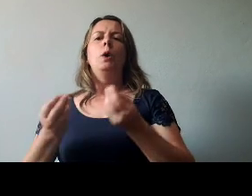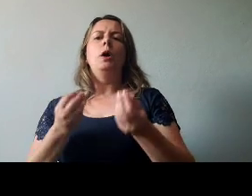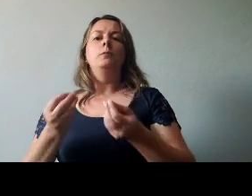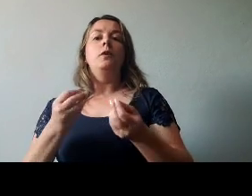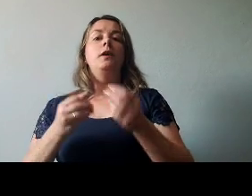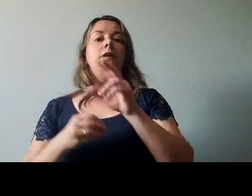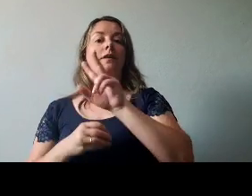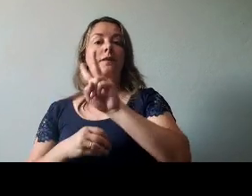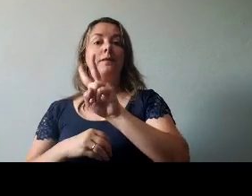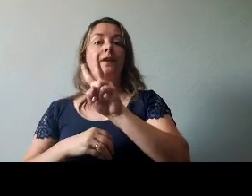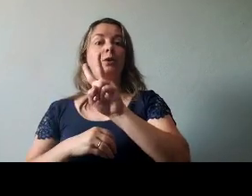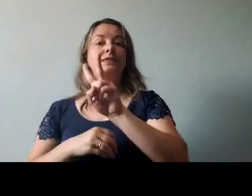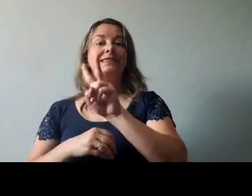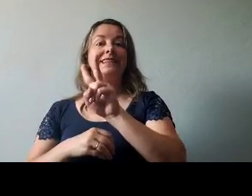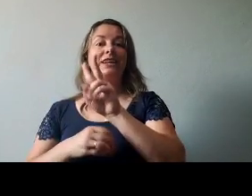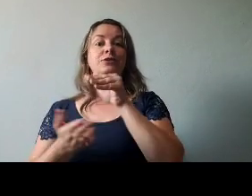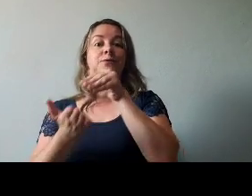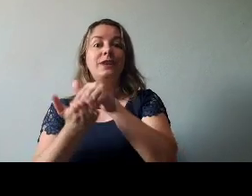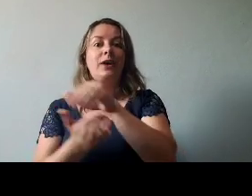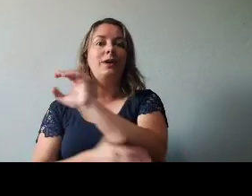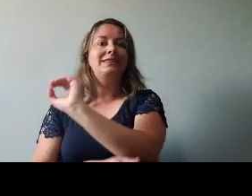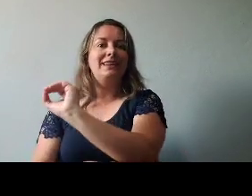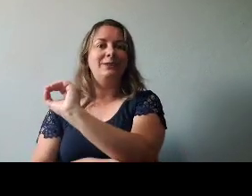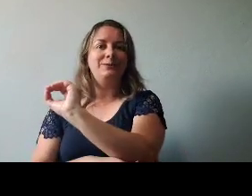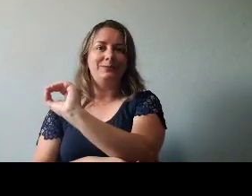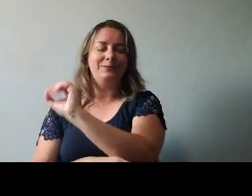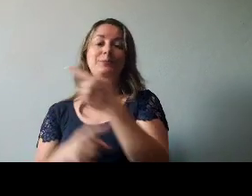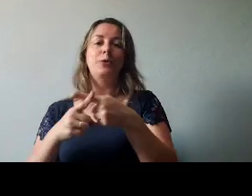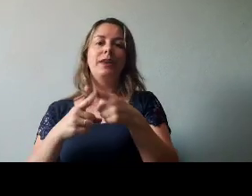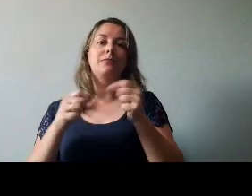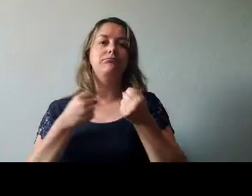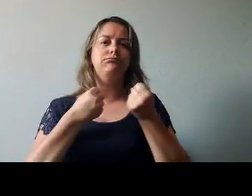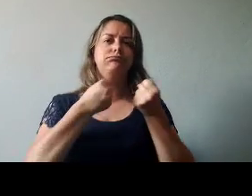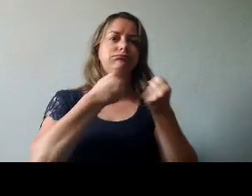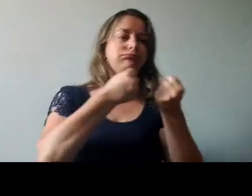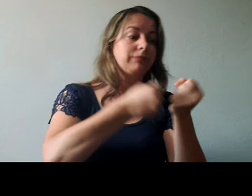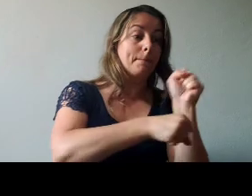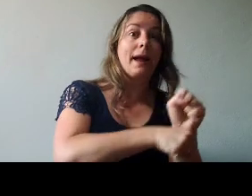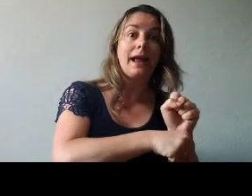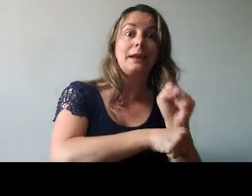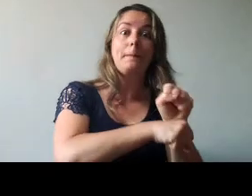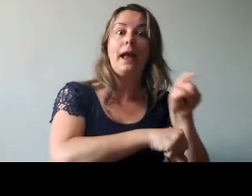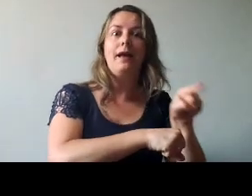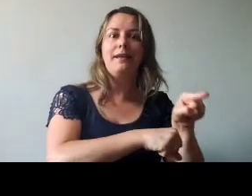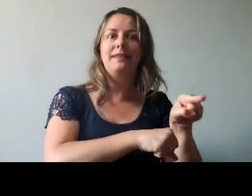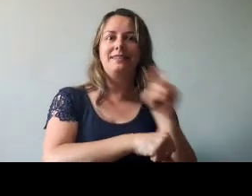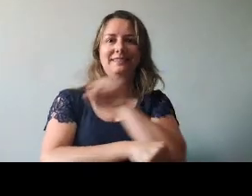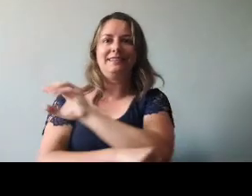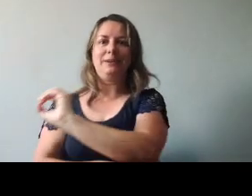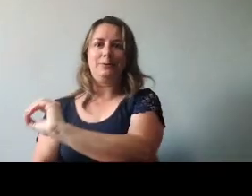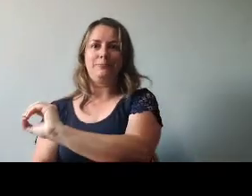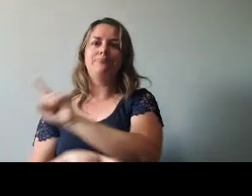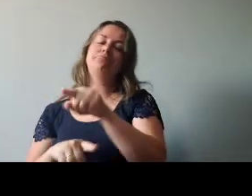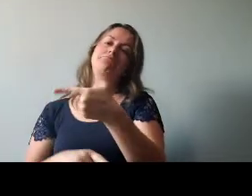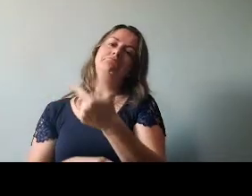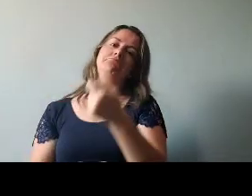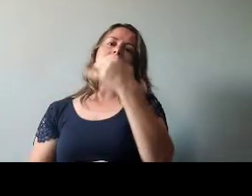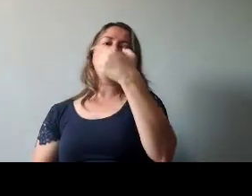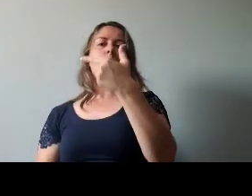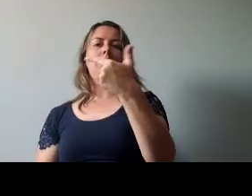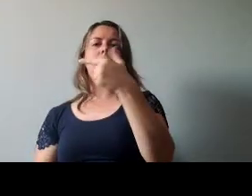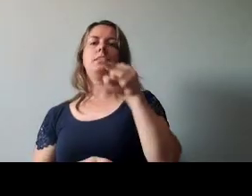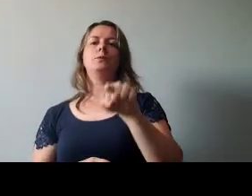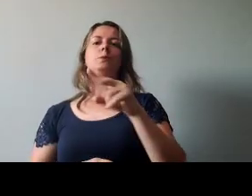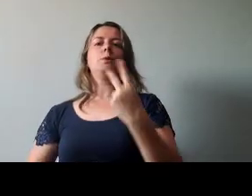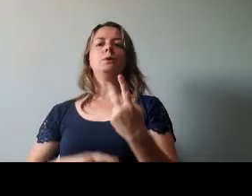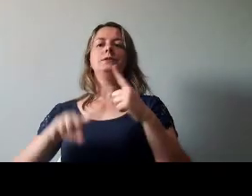vou colocar o zero ao quadrado, a velocidade inicial continua 20 ao quadrado, 2 vezes menos 2, que é a aceleração, vezes a distância,